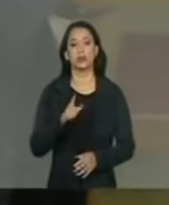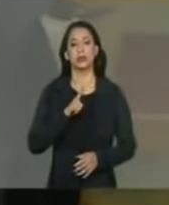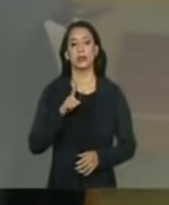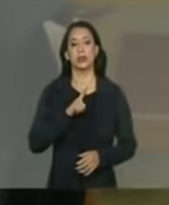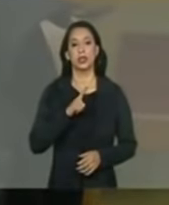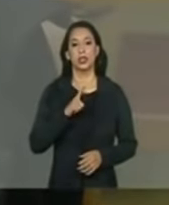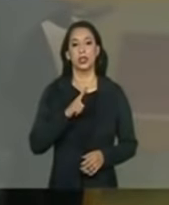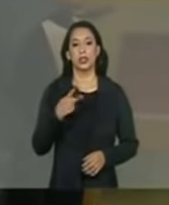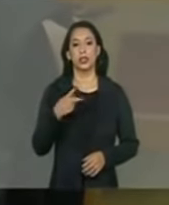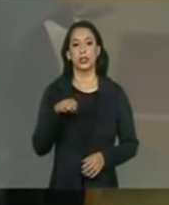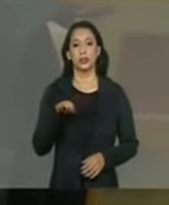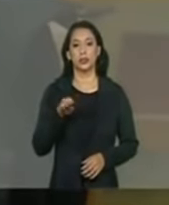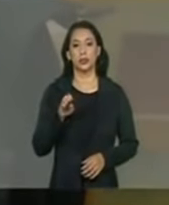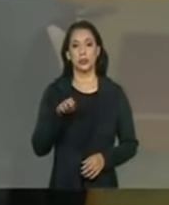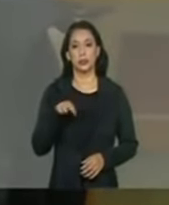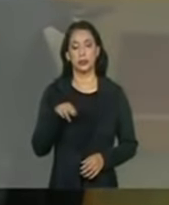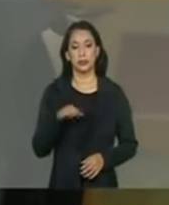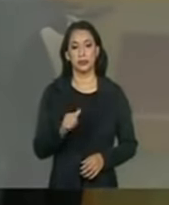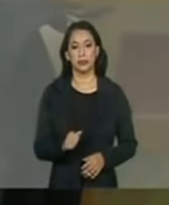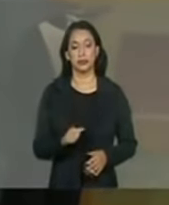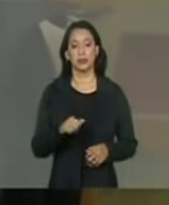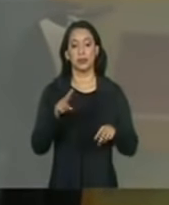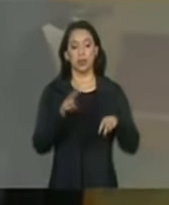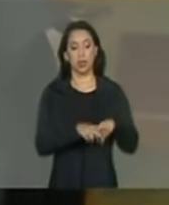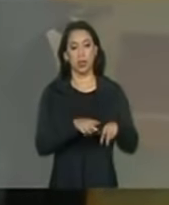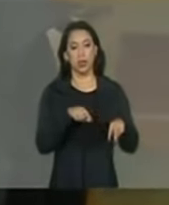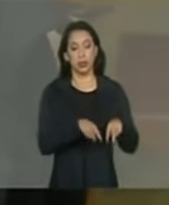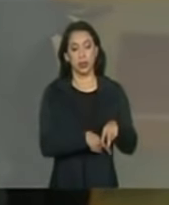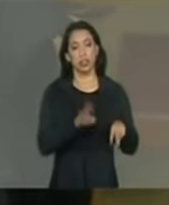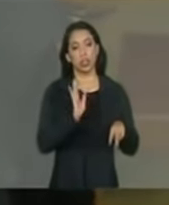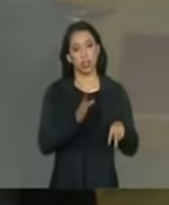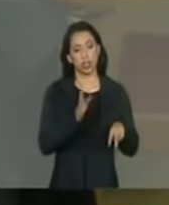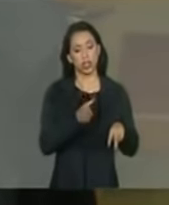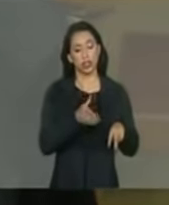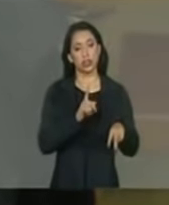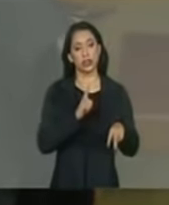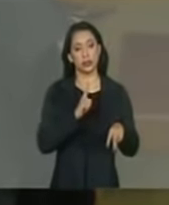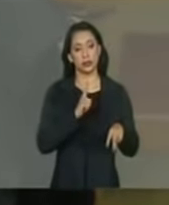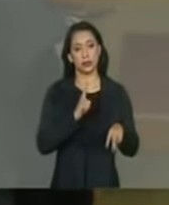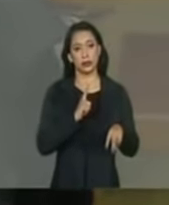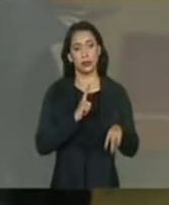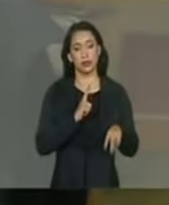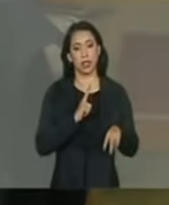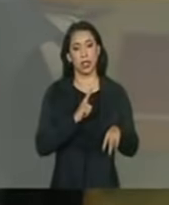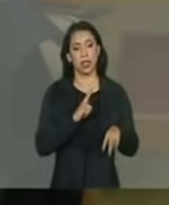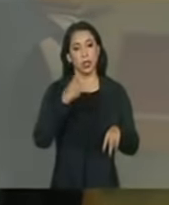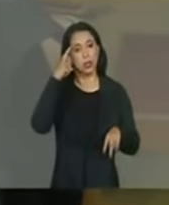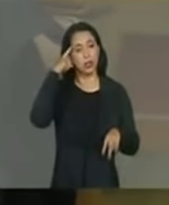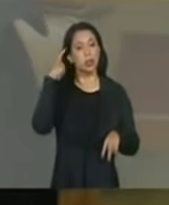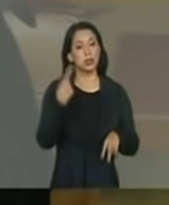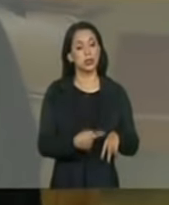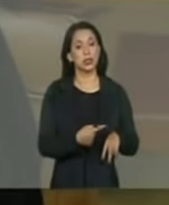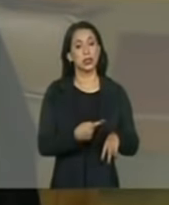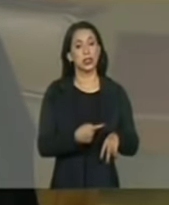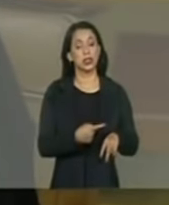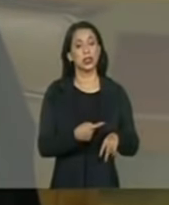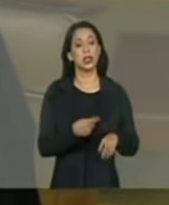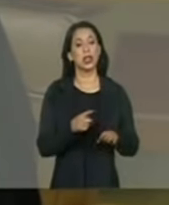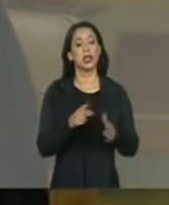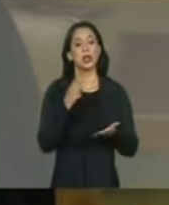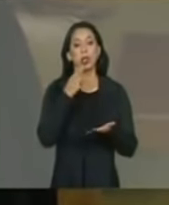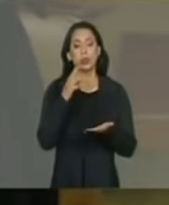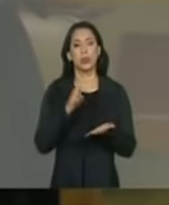da liberdade se o réu se estiver preso vier a ser preso auditor ordenará a expedição da carta de guia para o